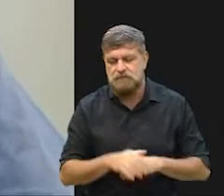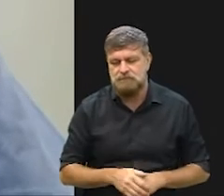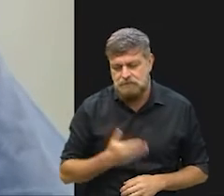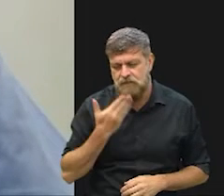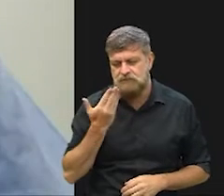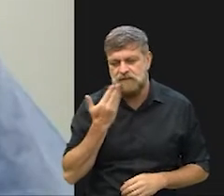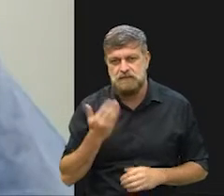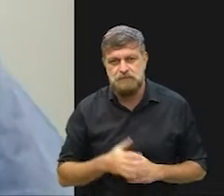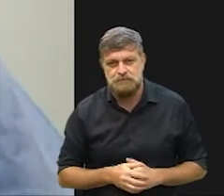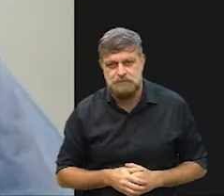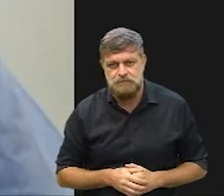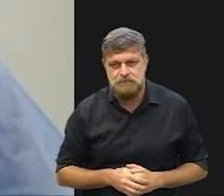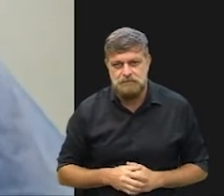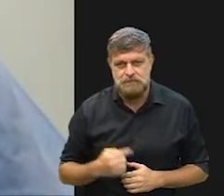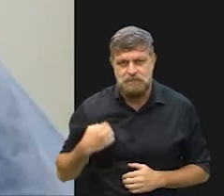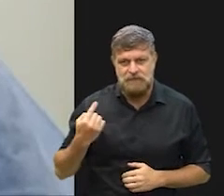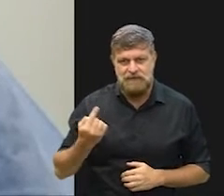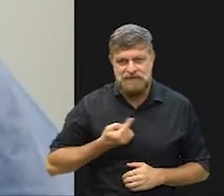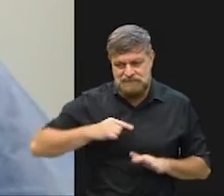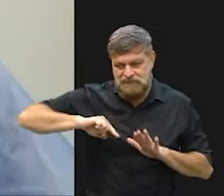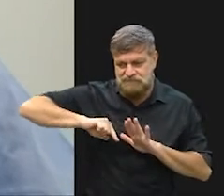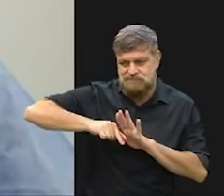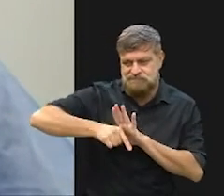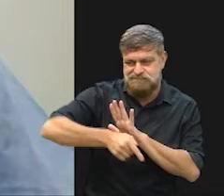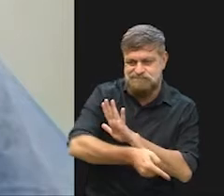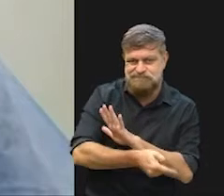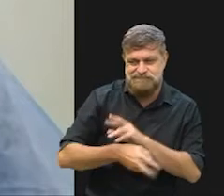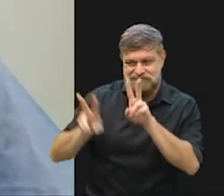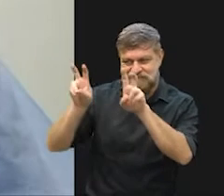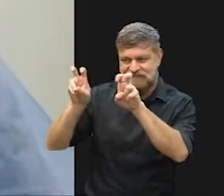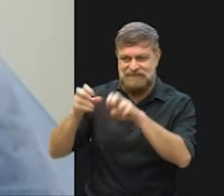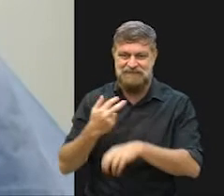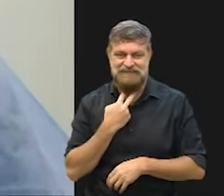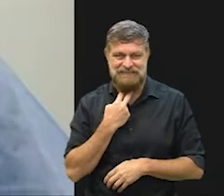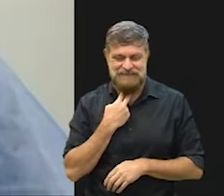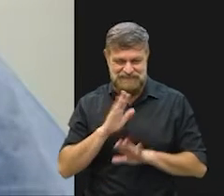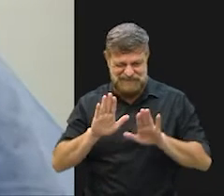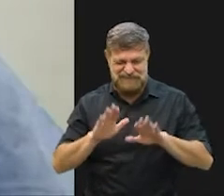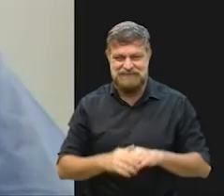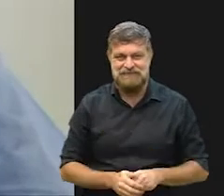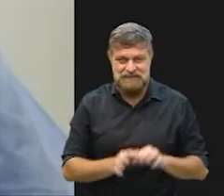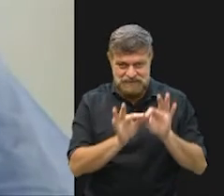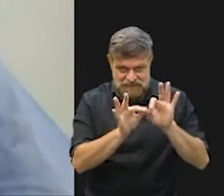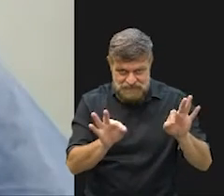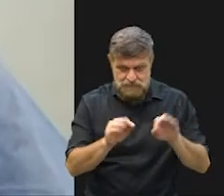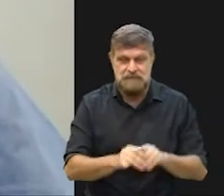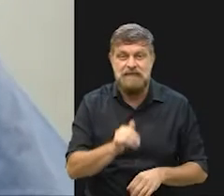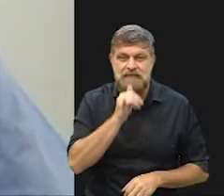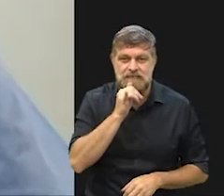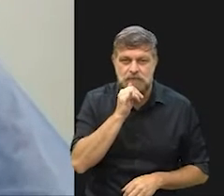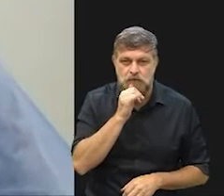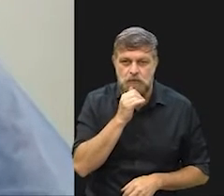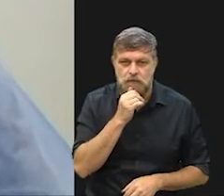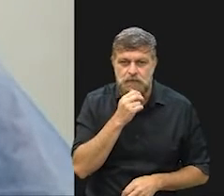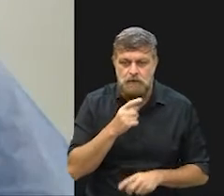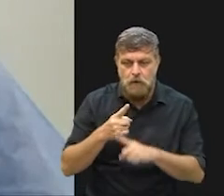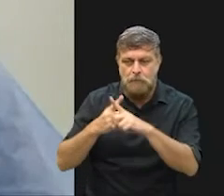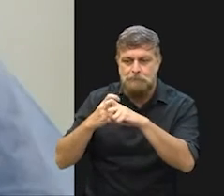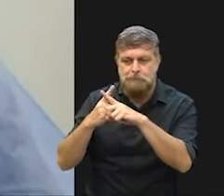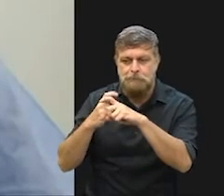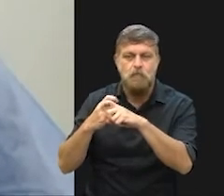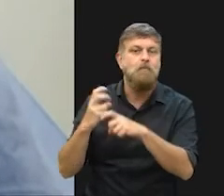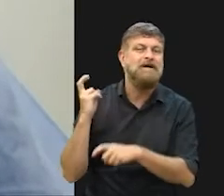exemplo. Às vezes a gente se aprofunda aí em termos técnicos. Eu peguei um morcego, vamos supor que eu achei um vírus